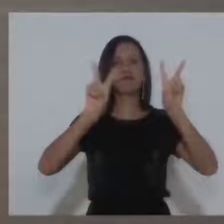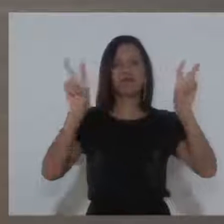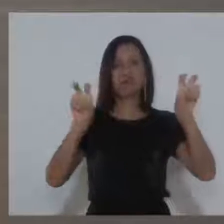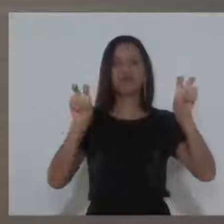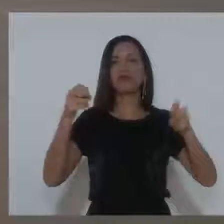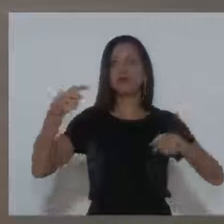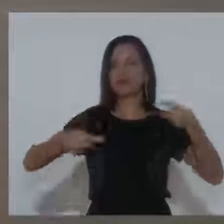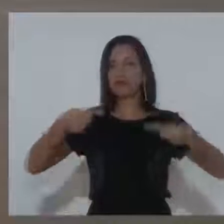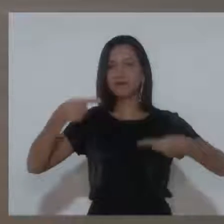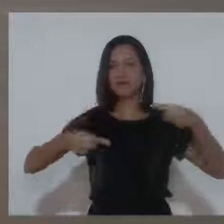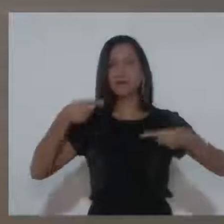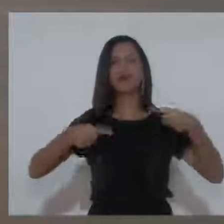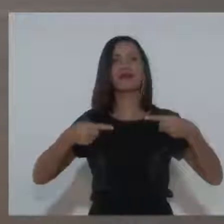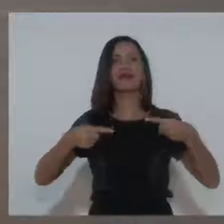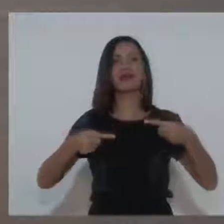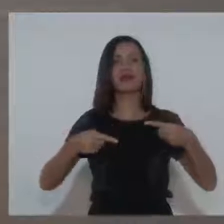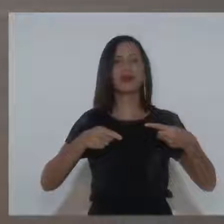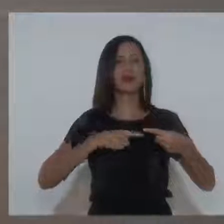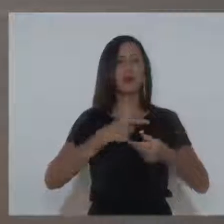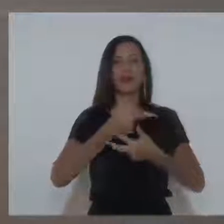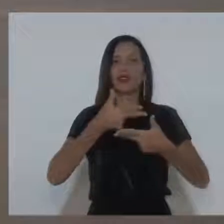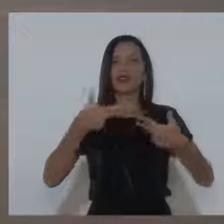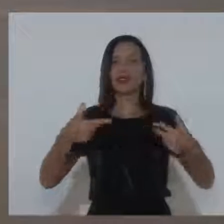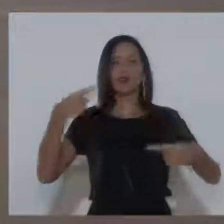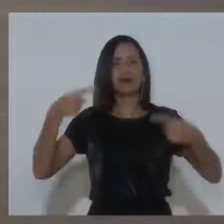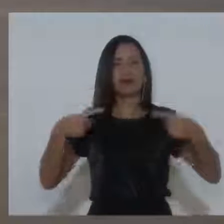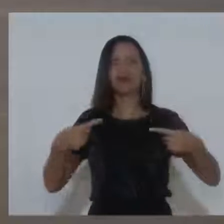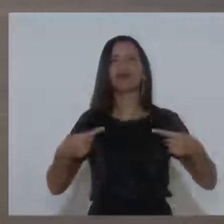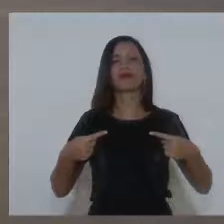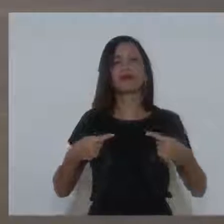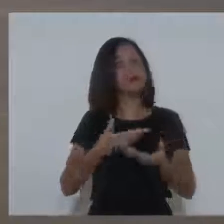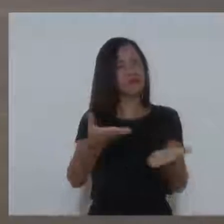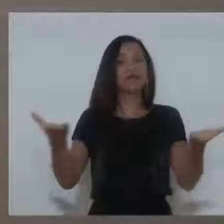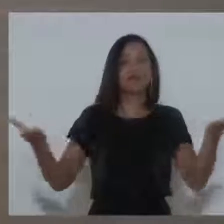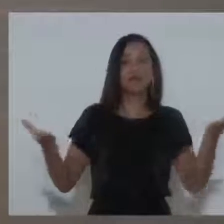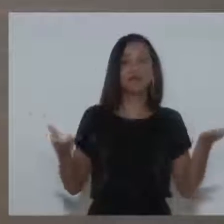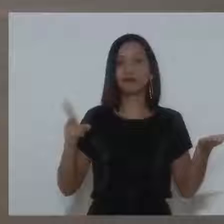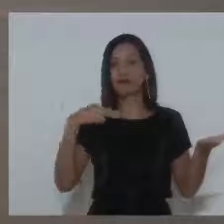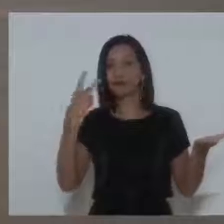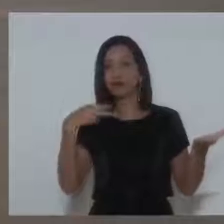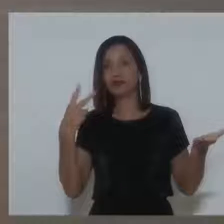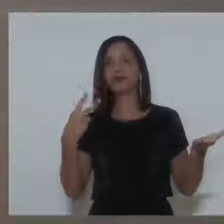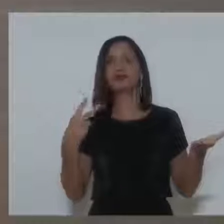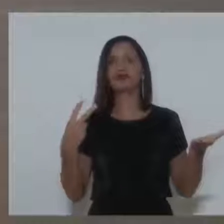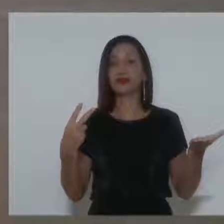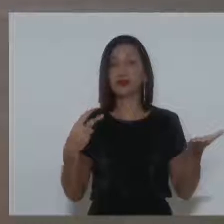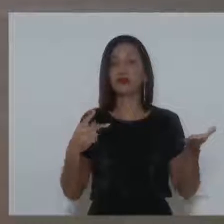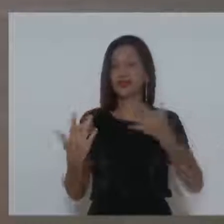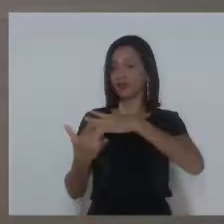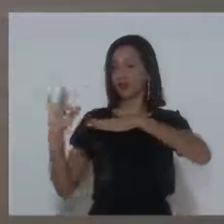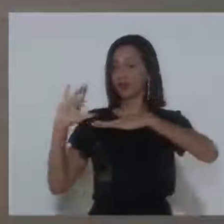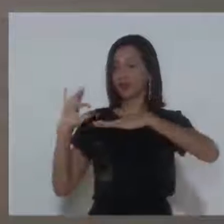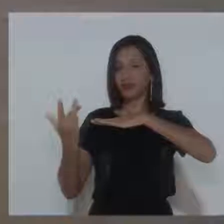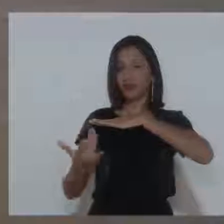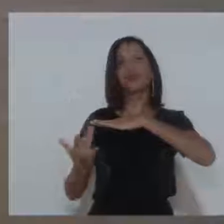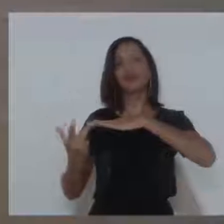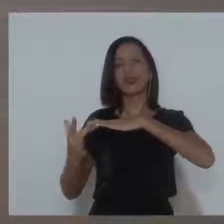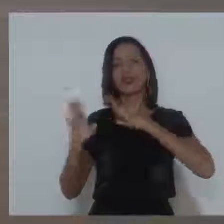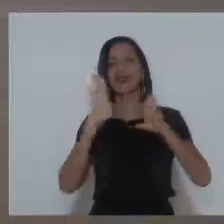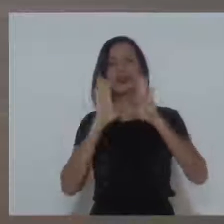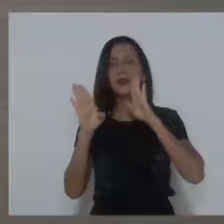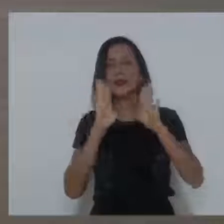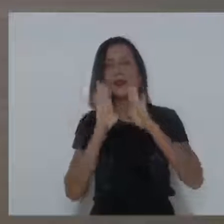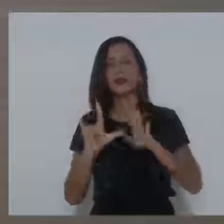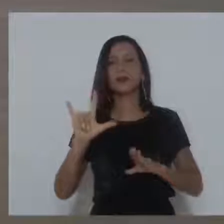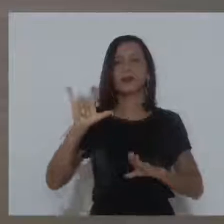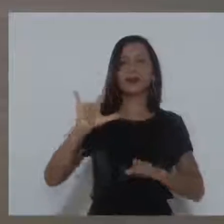na casa, gerou muitas discussões aqui entre os pares, né? Não só entre os pares, mas nas mídias sociais também, gerou muitas